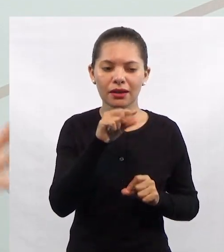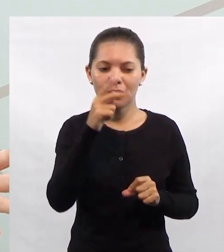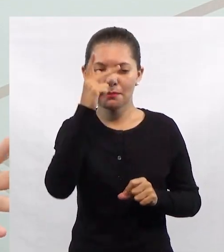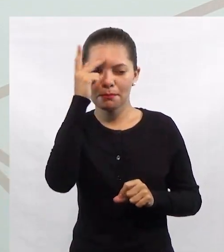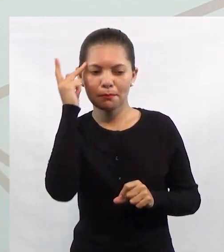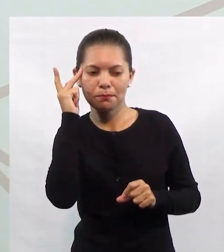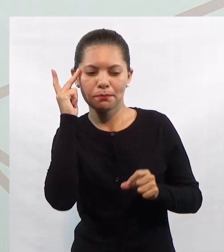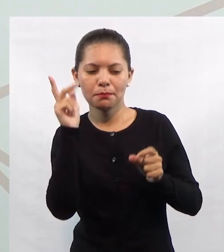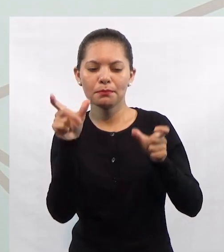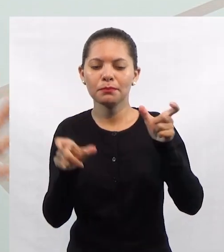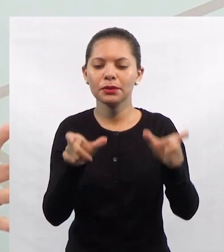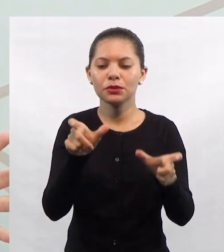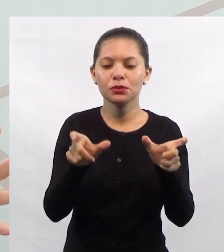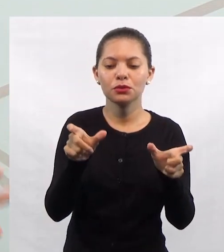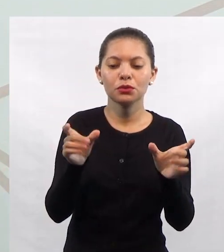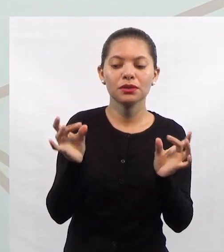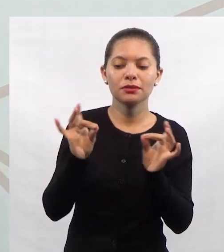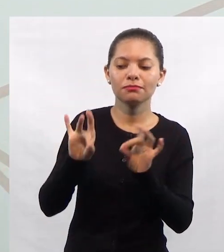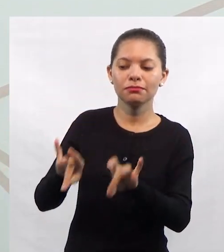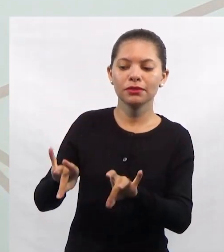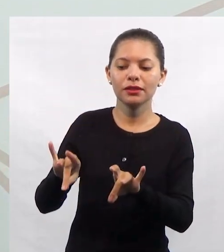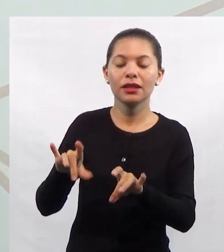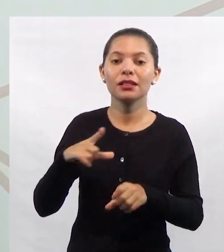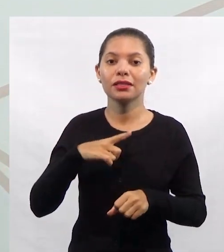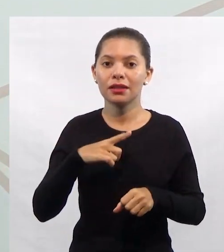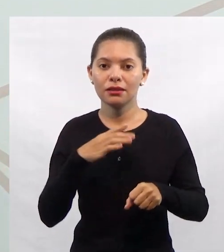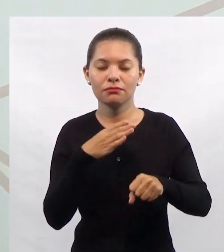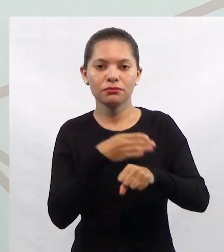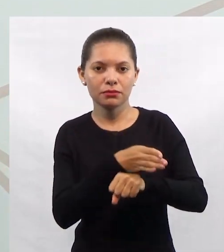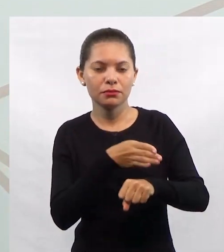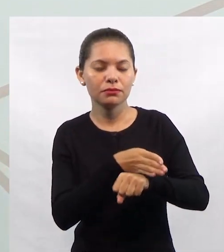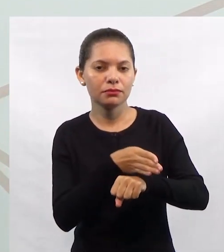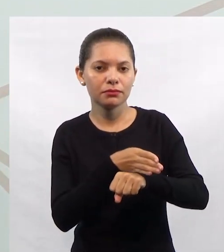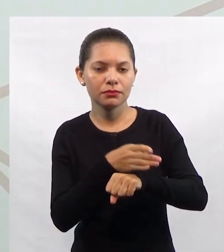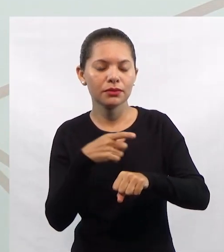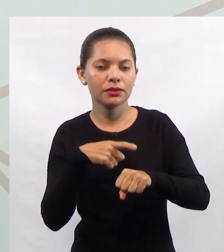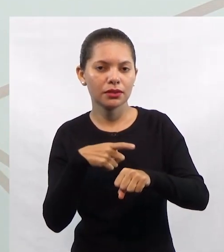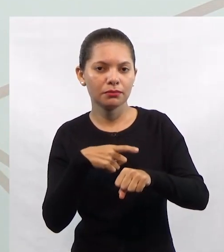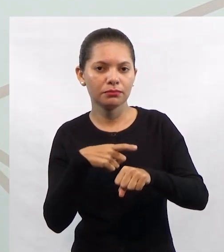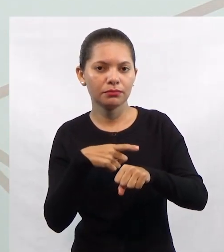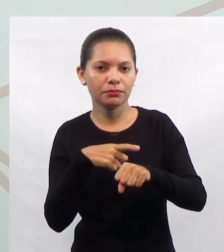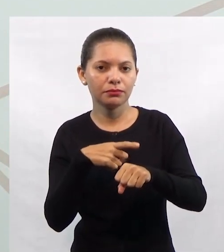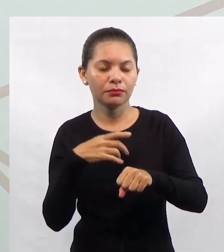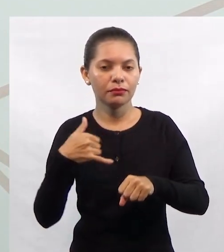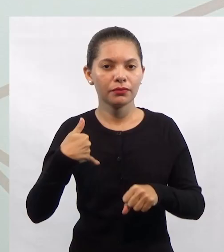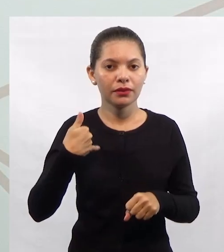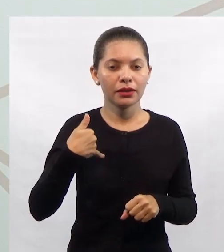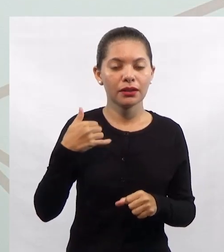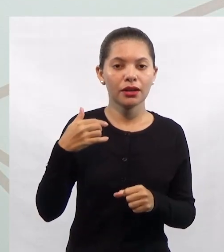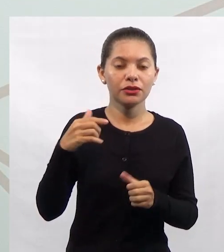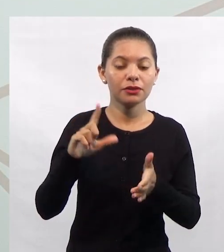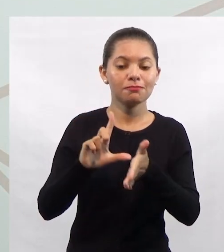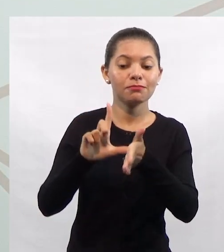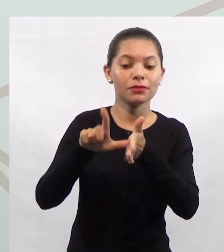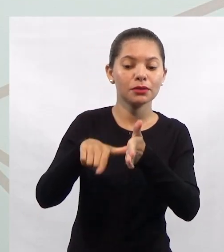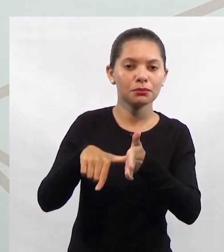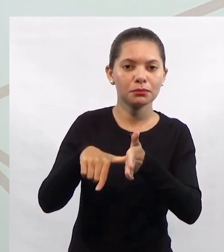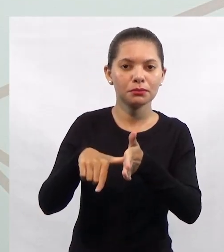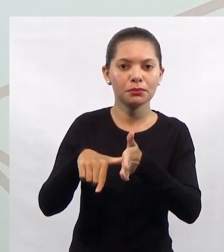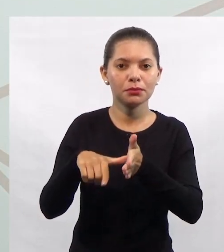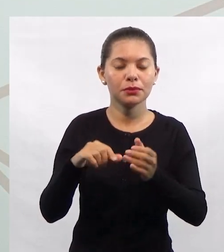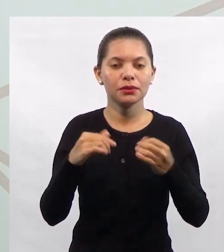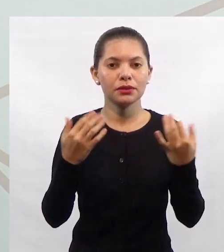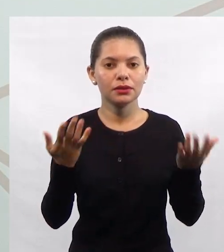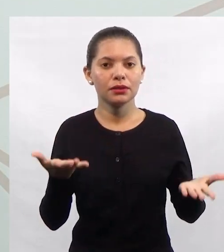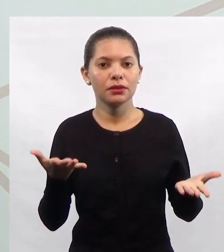que, porventura, evadiram da escola tenham esse acesso na idade posterior.